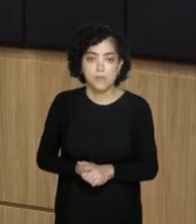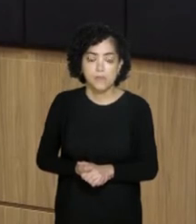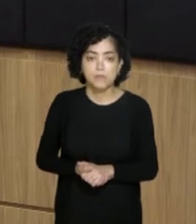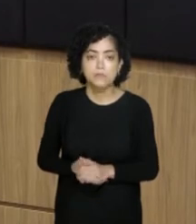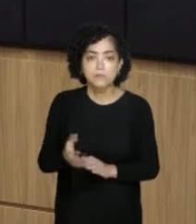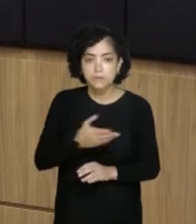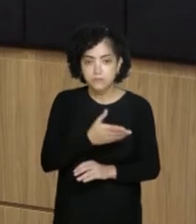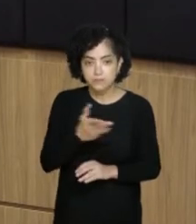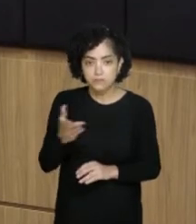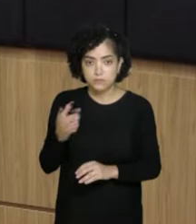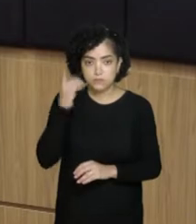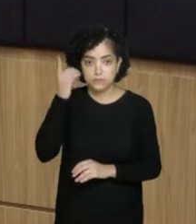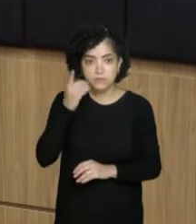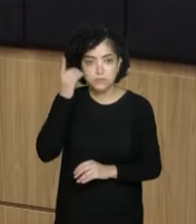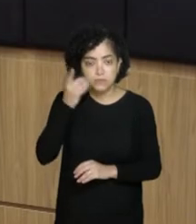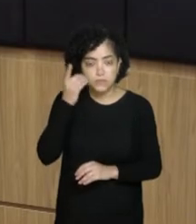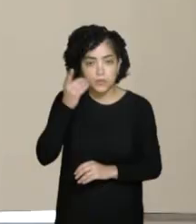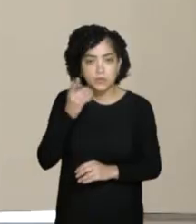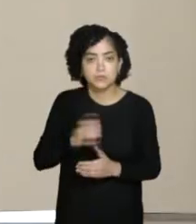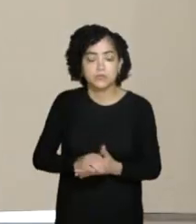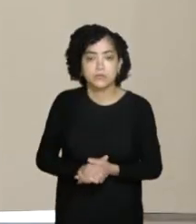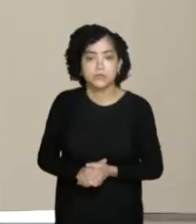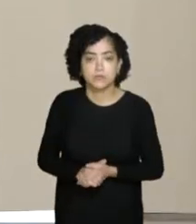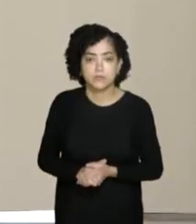Senhoras deputadas, senhores deputados,